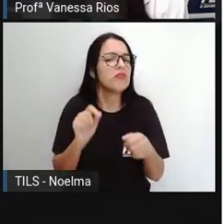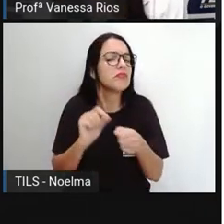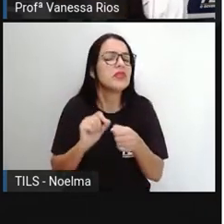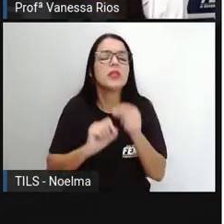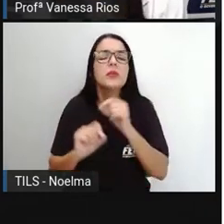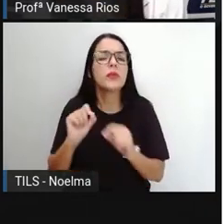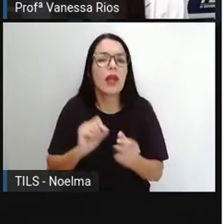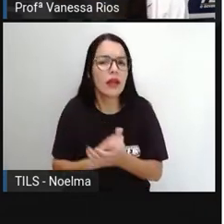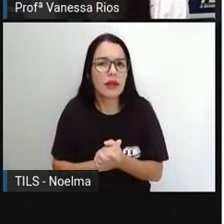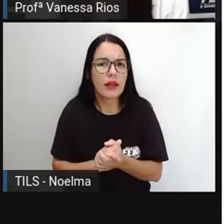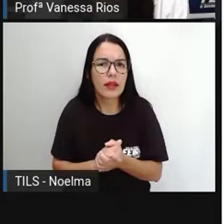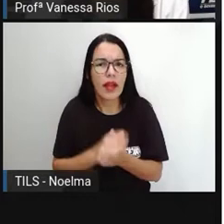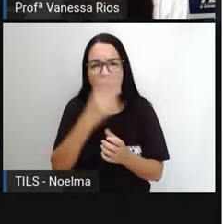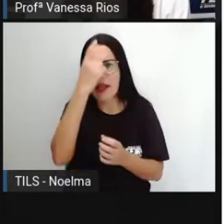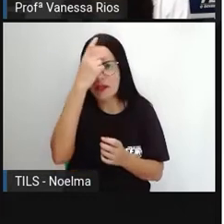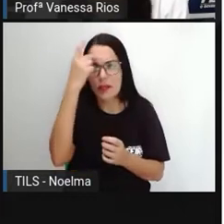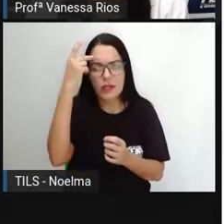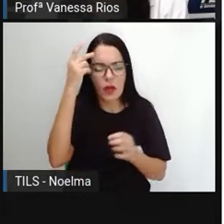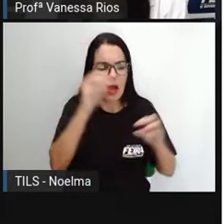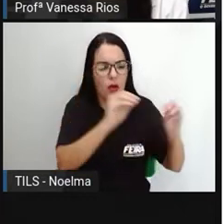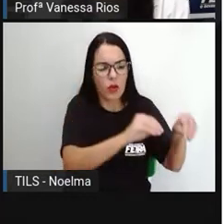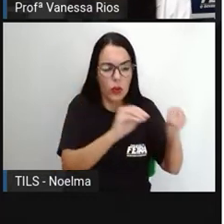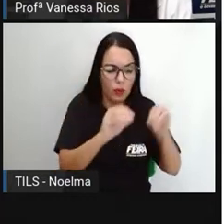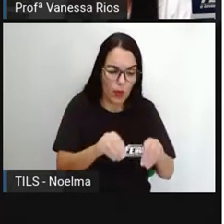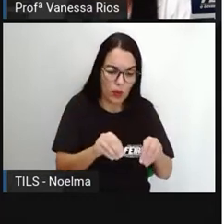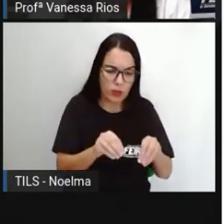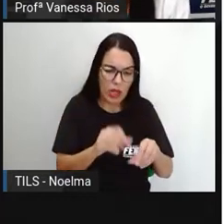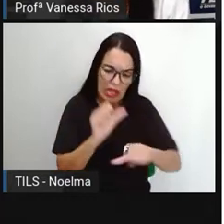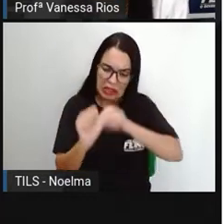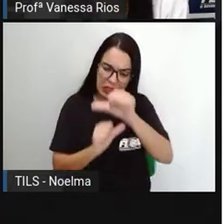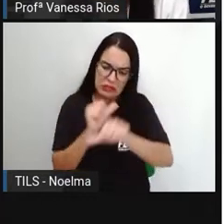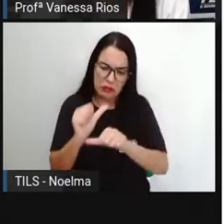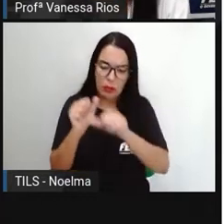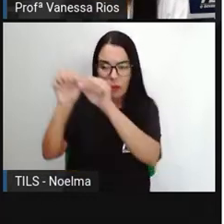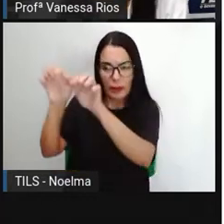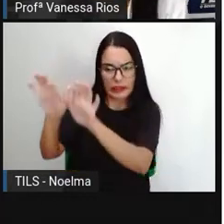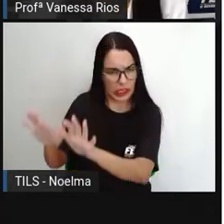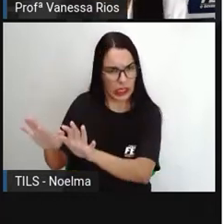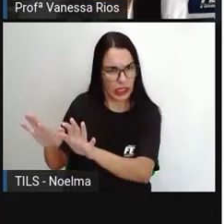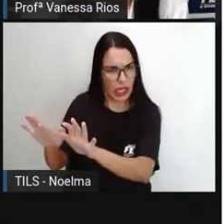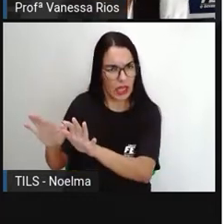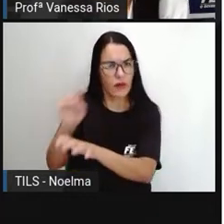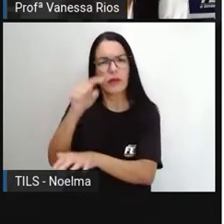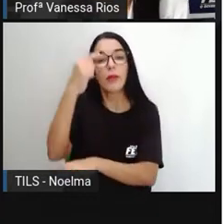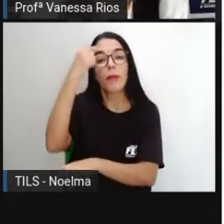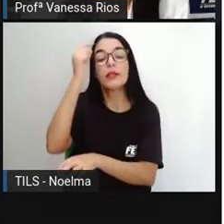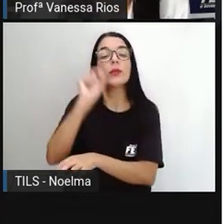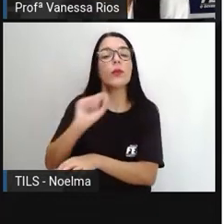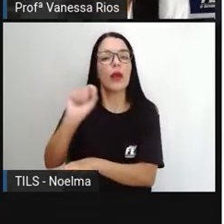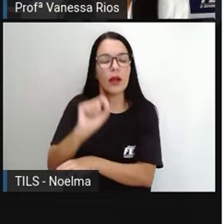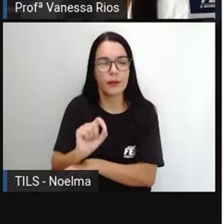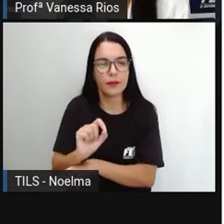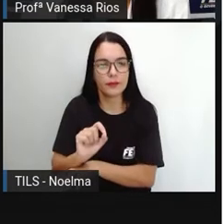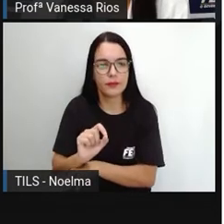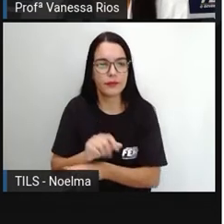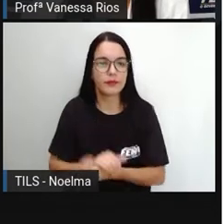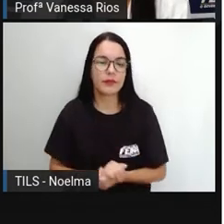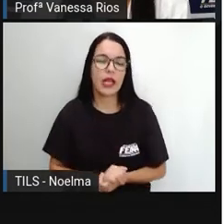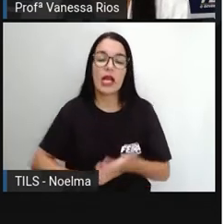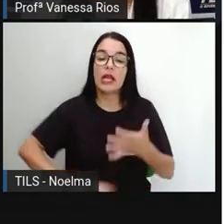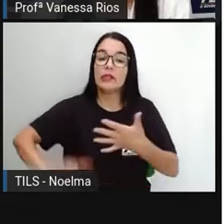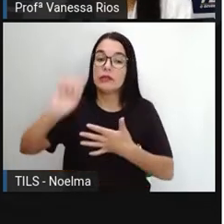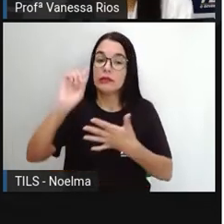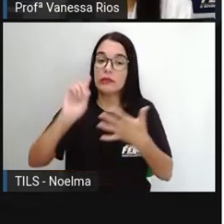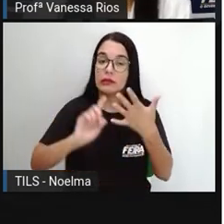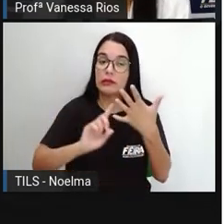ser sedentário ou são grupos diferentes? O que é que vocês pensam e imaginam? O que levou os grupos